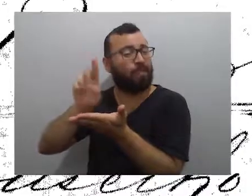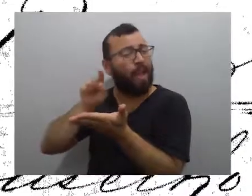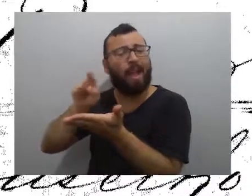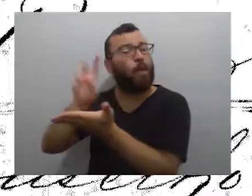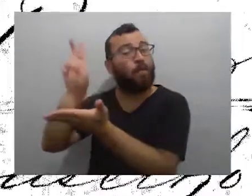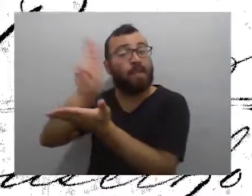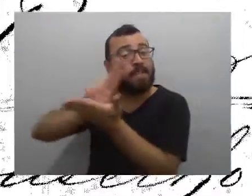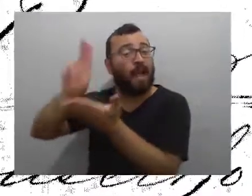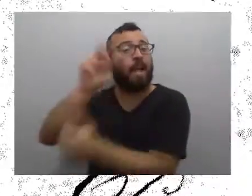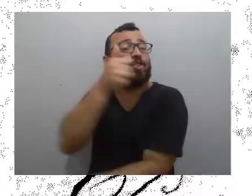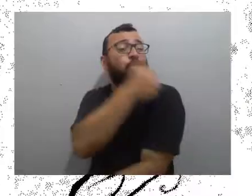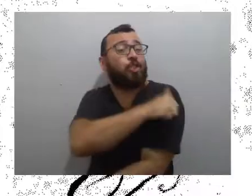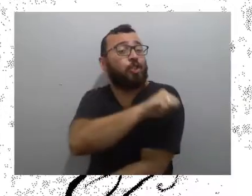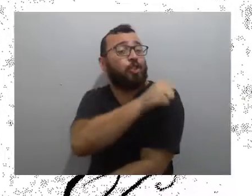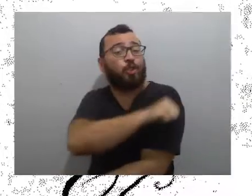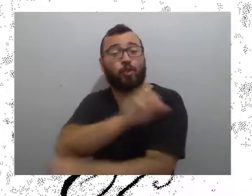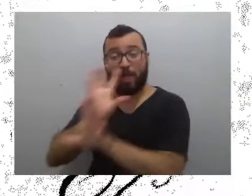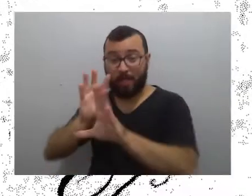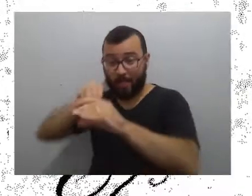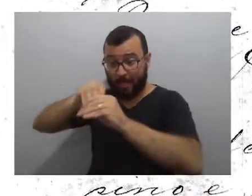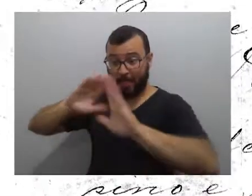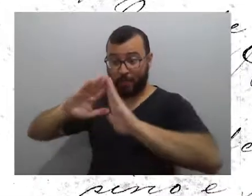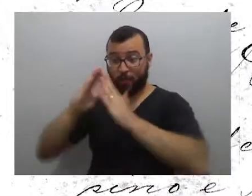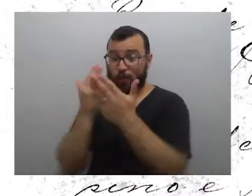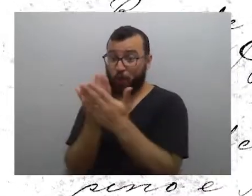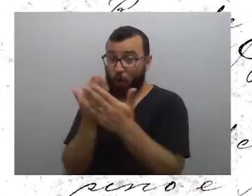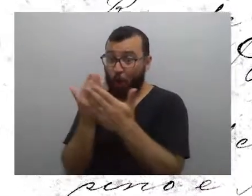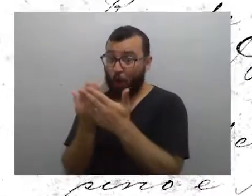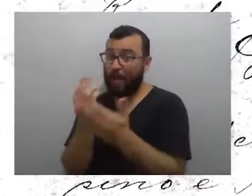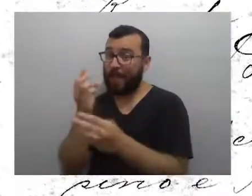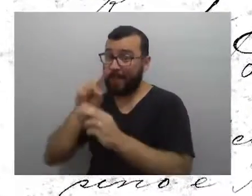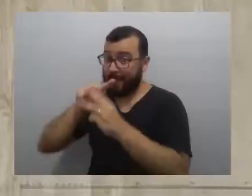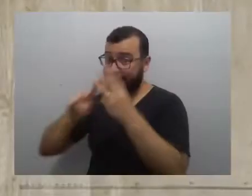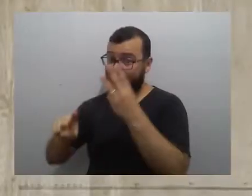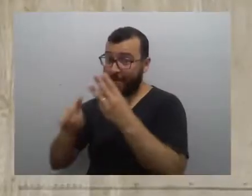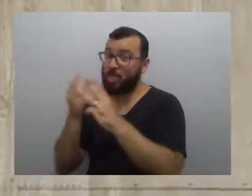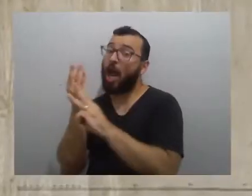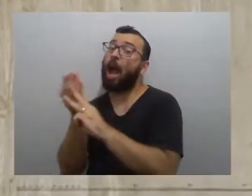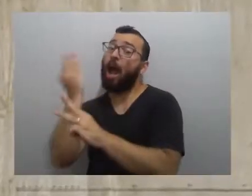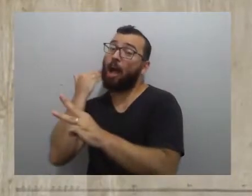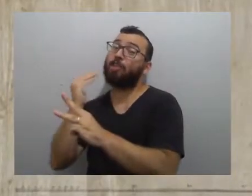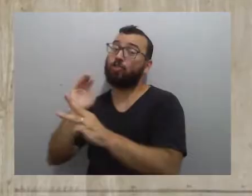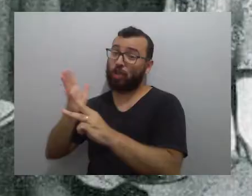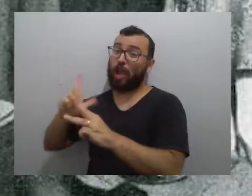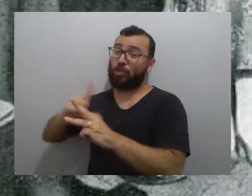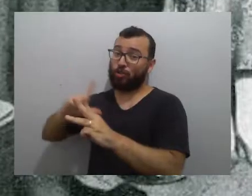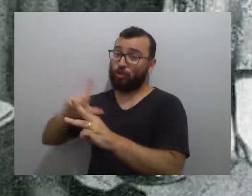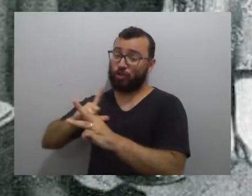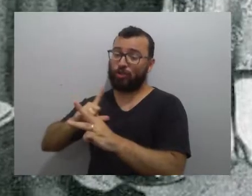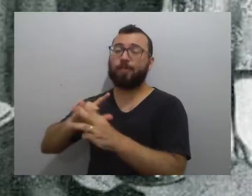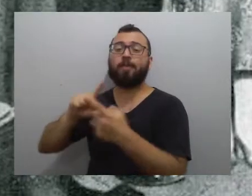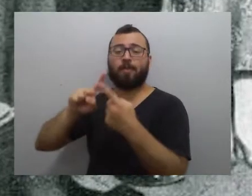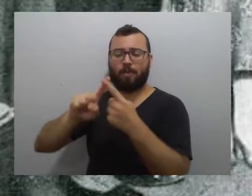presidente Epitácio Pessoa, em 7 de setembro de 1920, assinou o decreto de criação da universidade. A